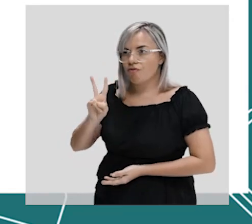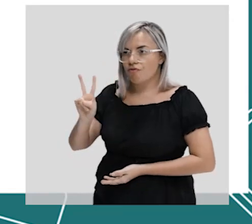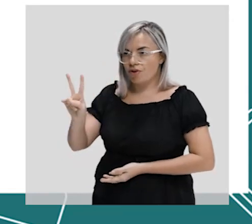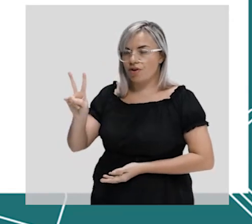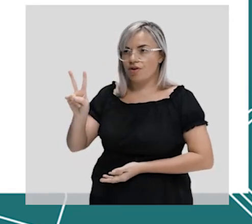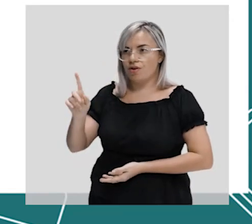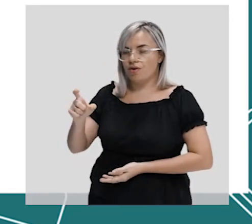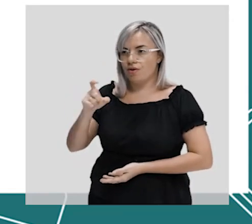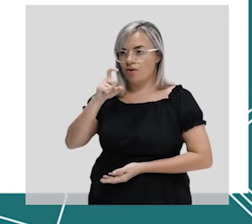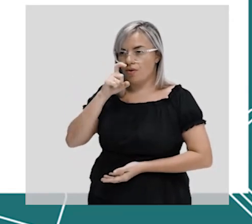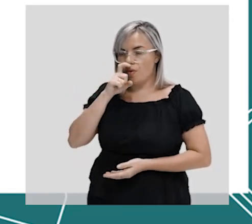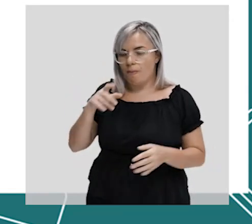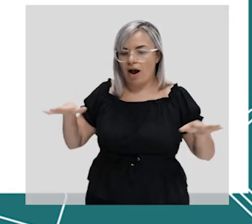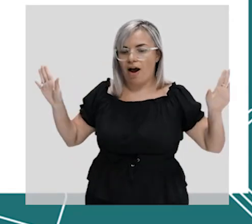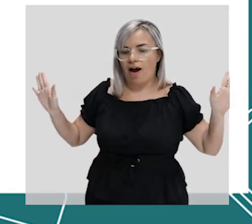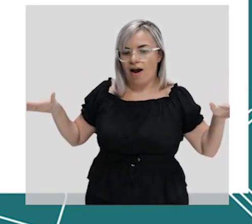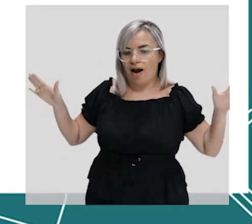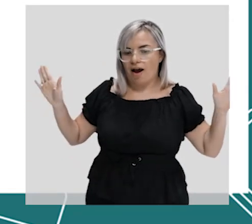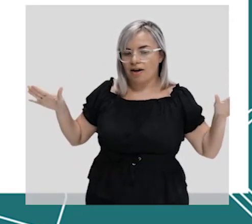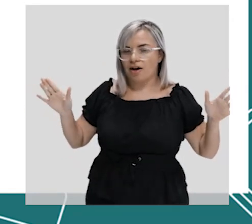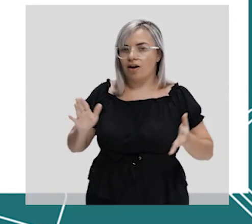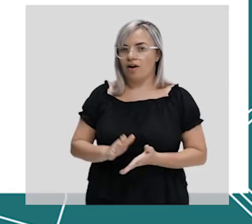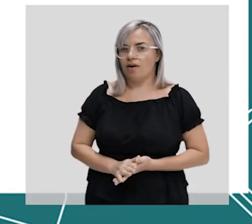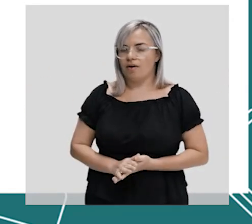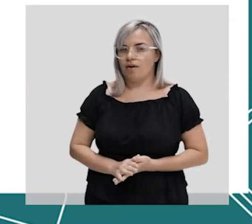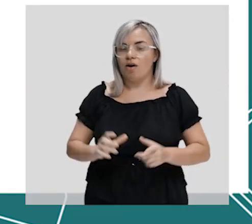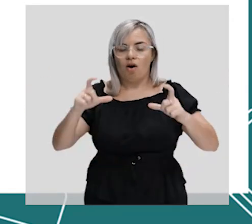tá? Como